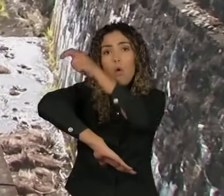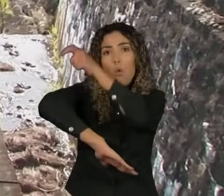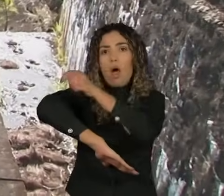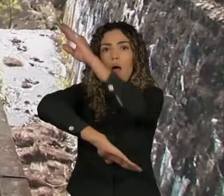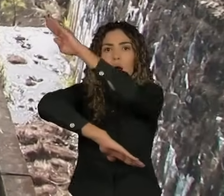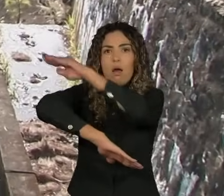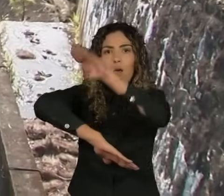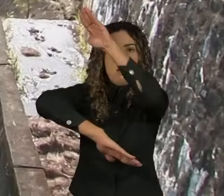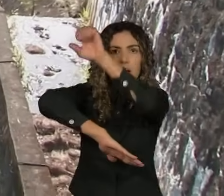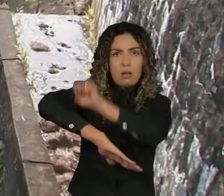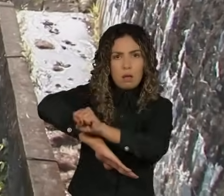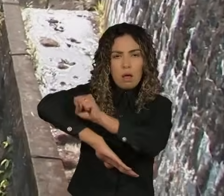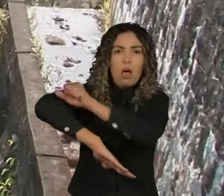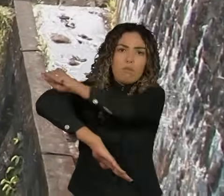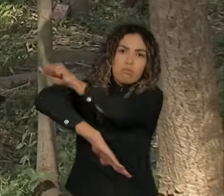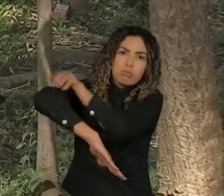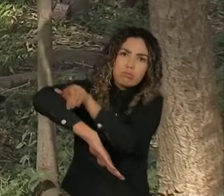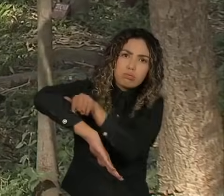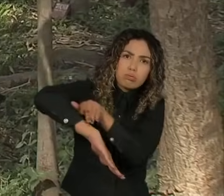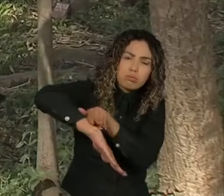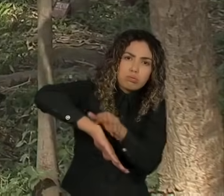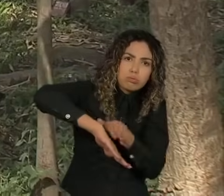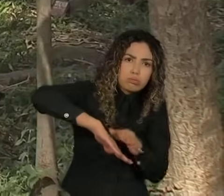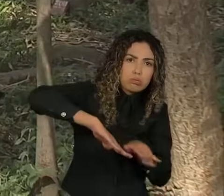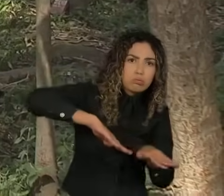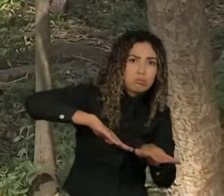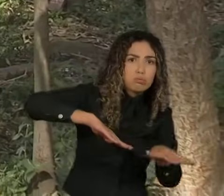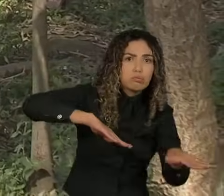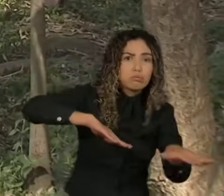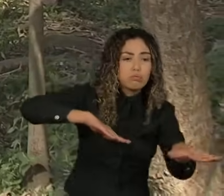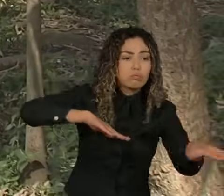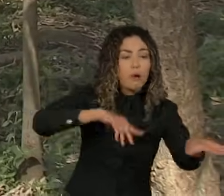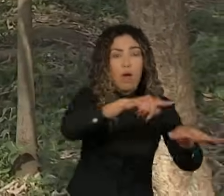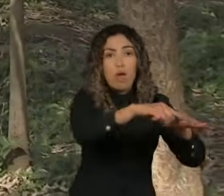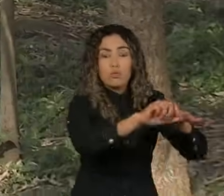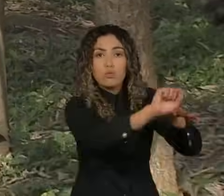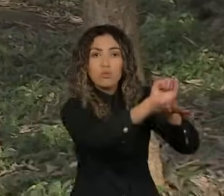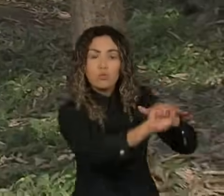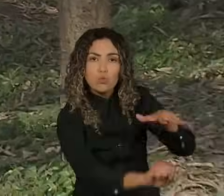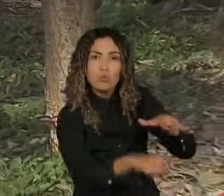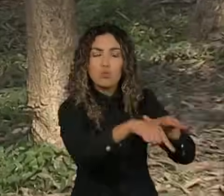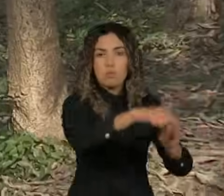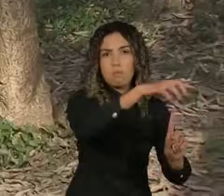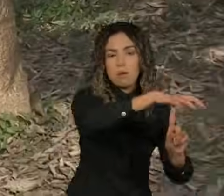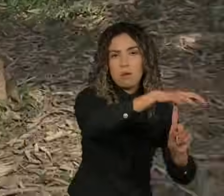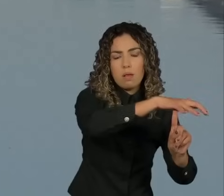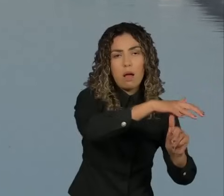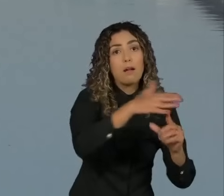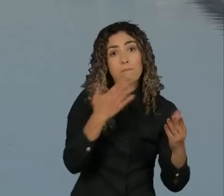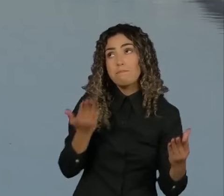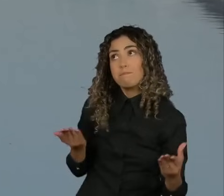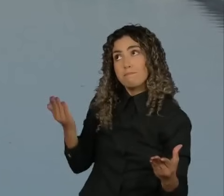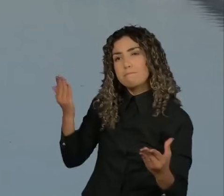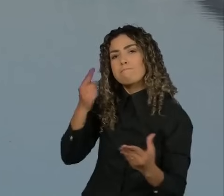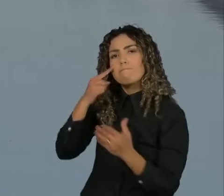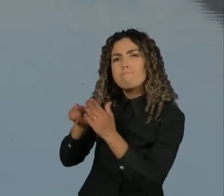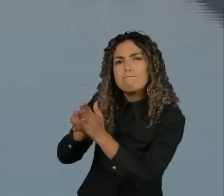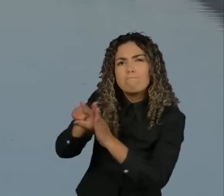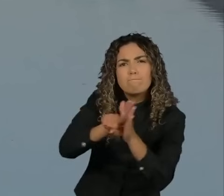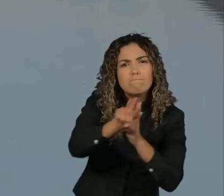Rio Paraná, no sul do país. Victor Quinjo é pesquisador e dedicou parte dos estudos ao rio